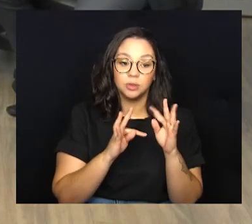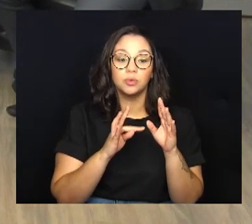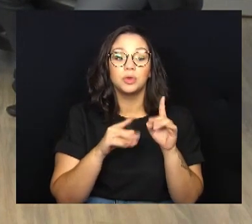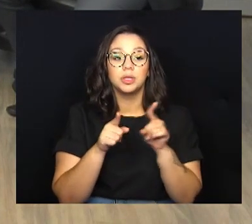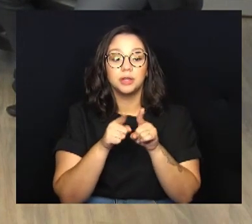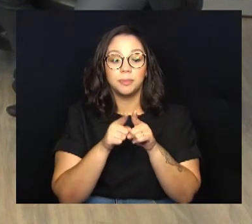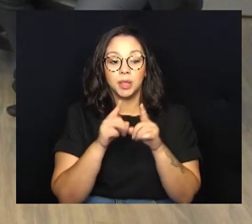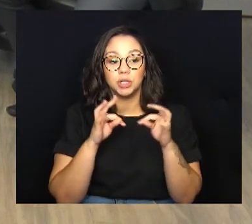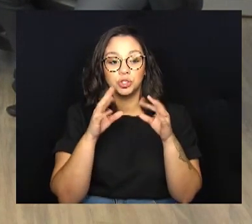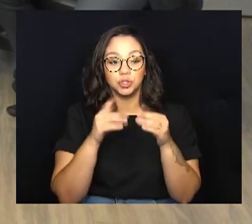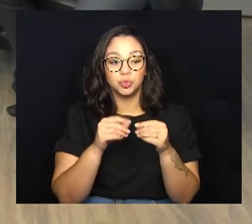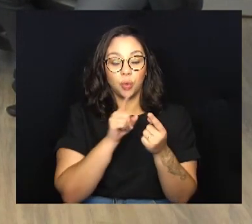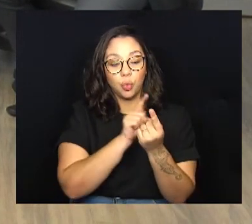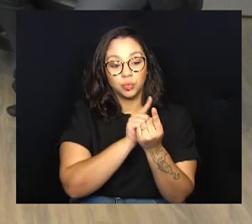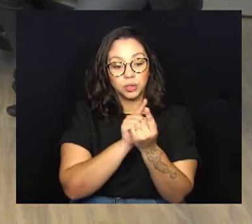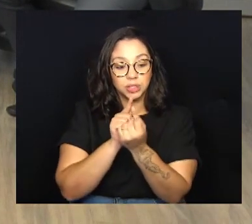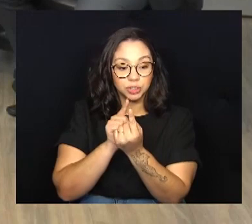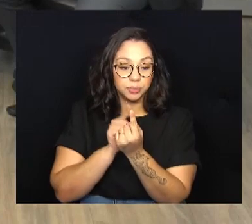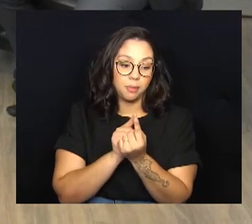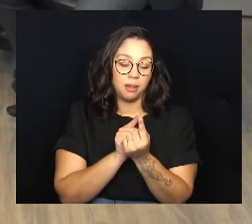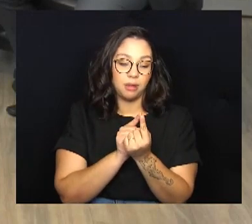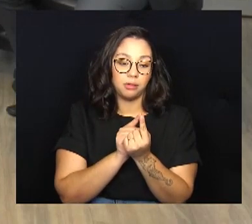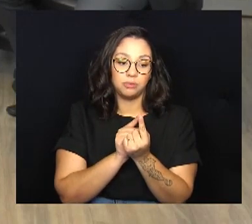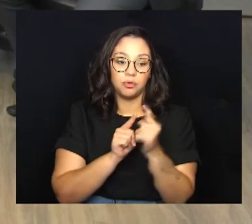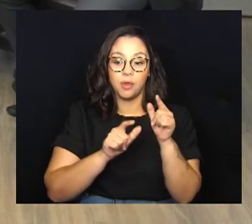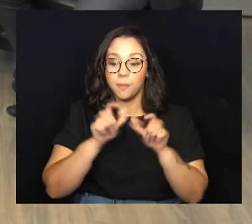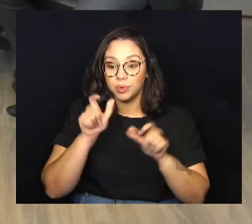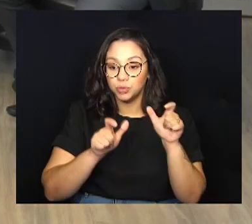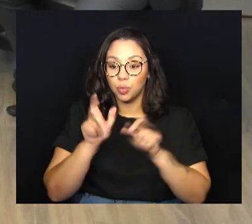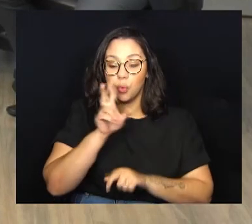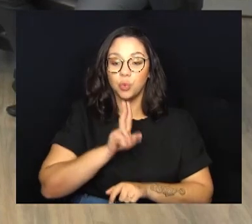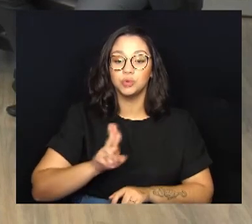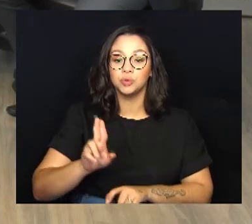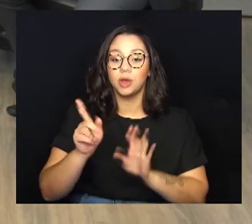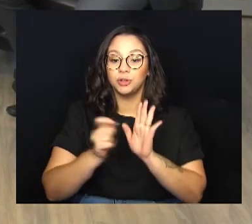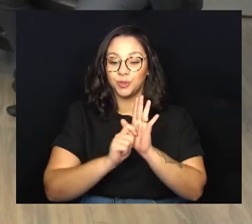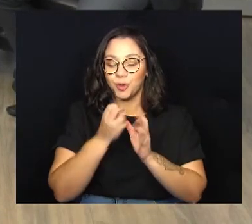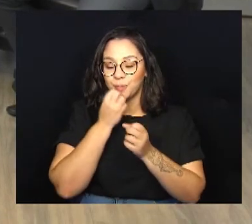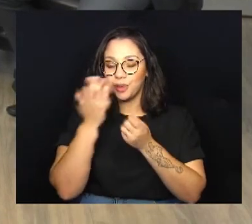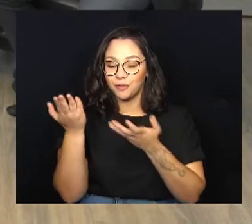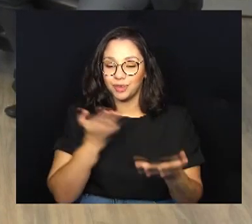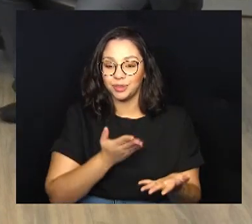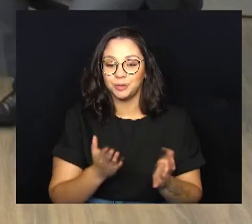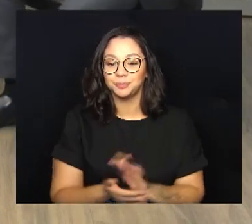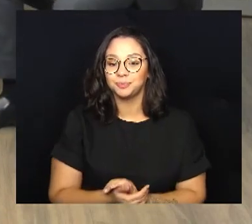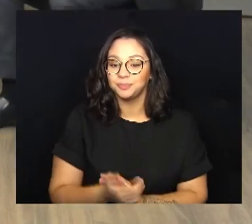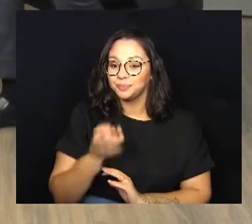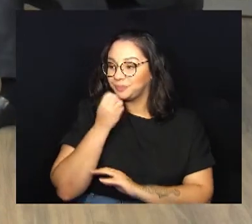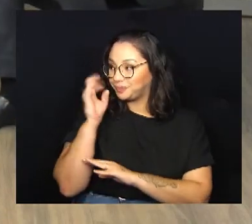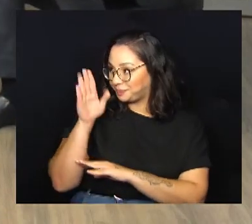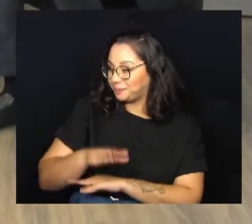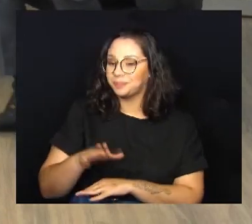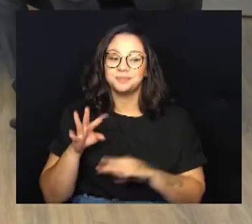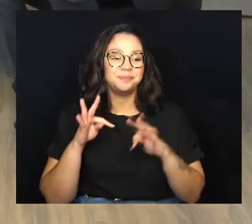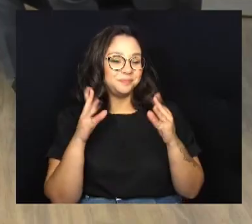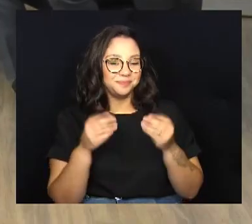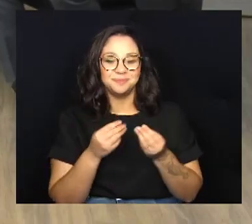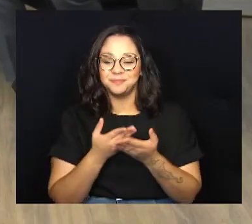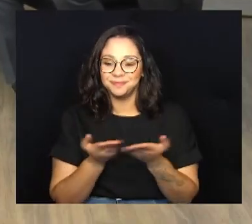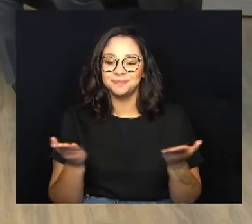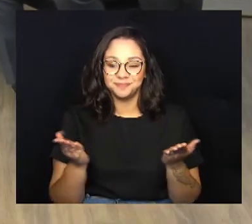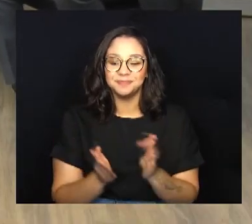temos várias pessoas que vêm de outra cidade aqui da região metropolitana. Então tem que ser feito um trabalho conjunto entre todos